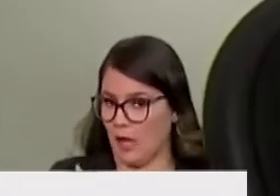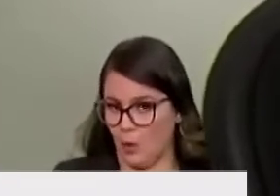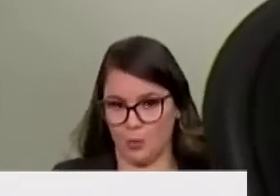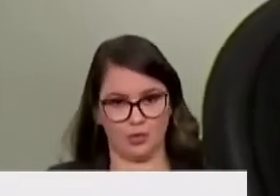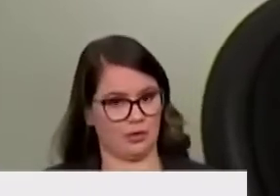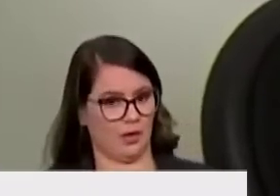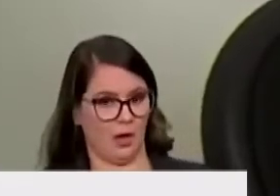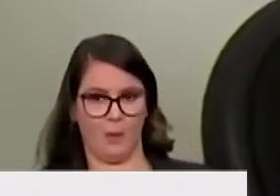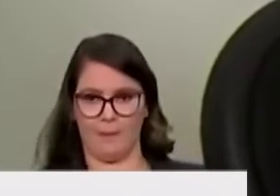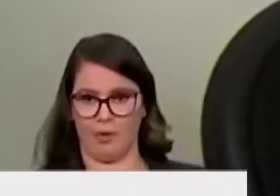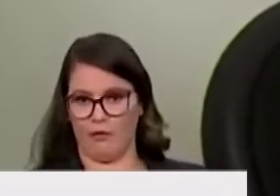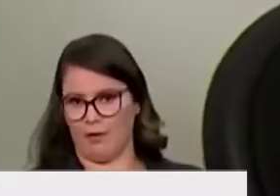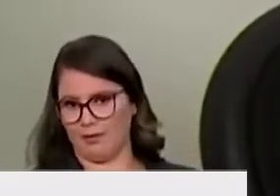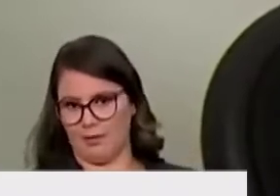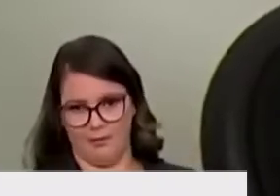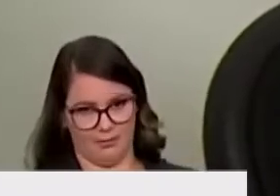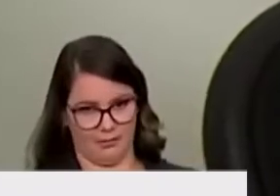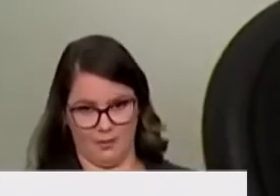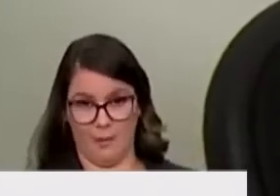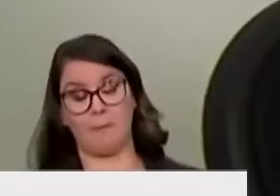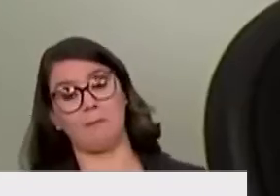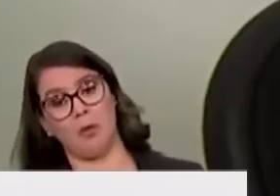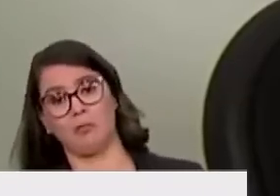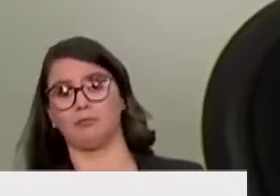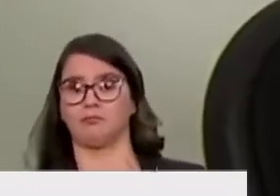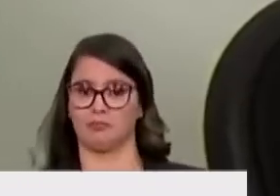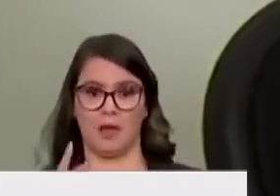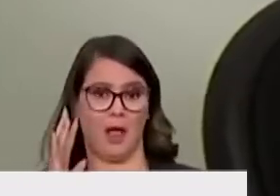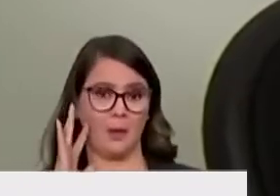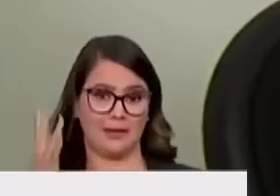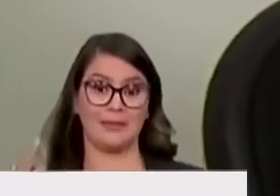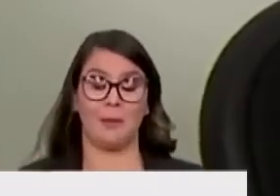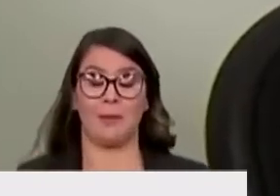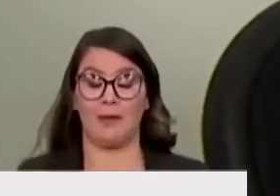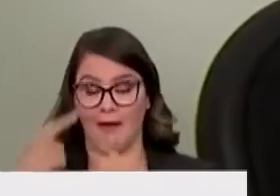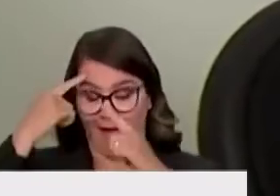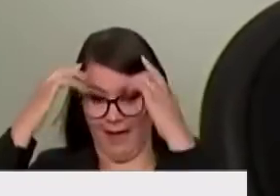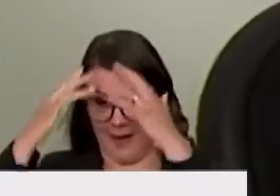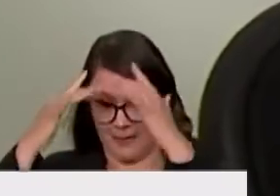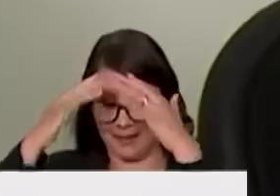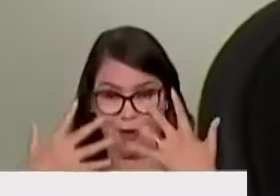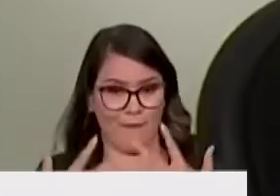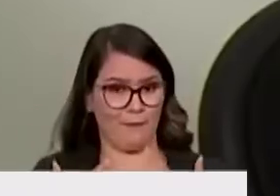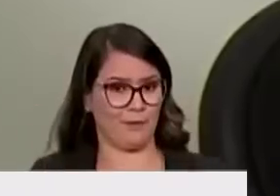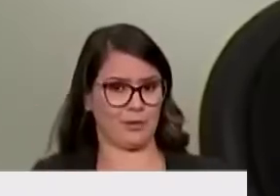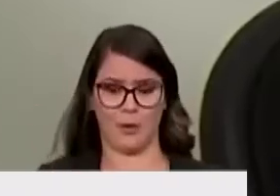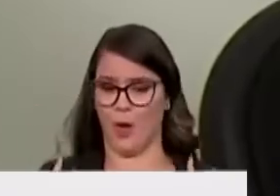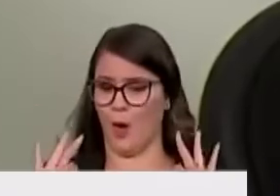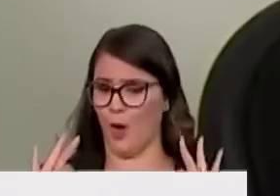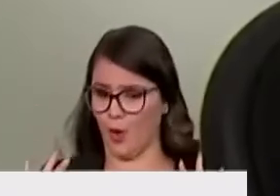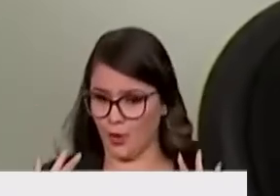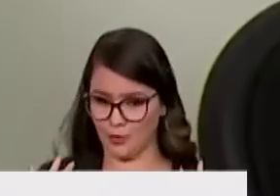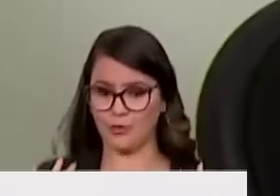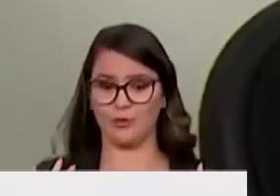despacho, né? Os despachos podem acontecer, afinal de contas a cabeça dele já está funcionando perfeitamente, que